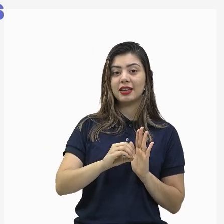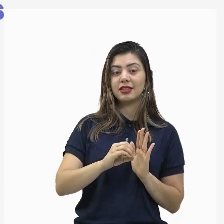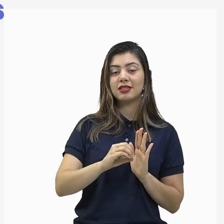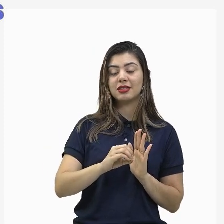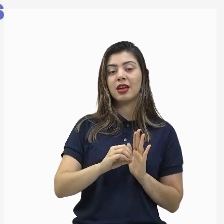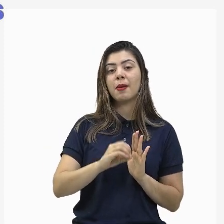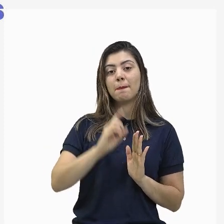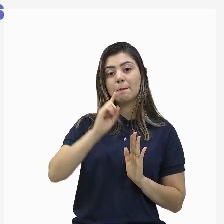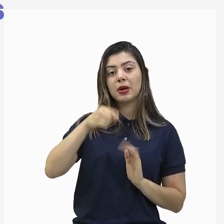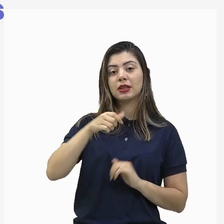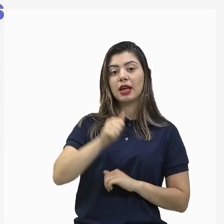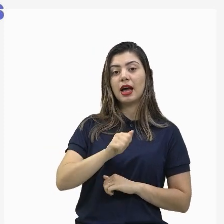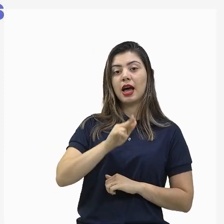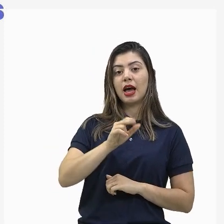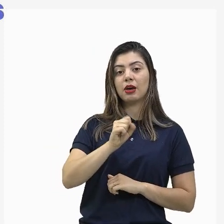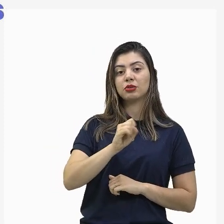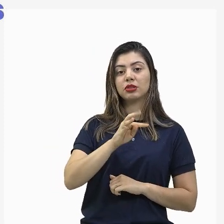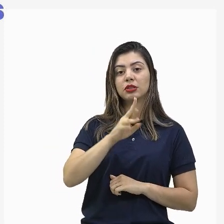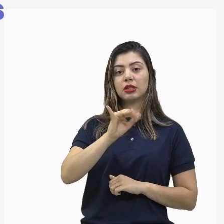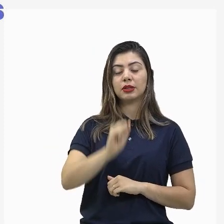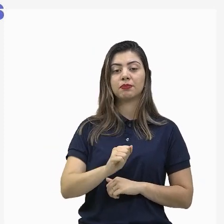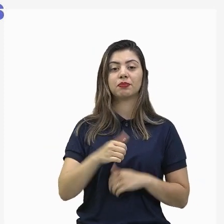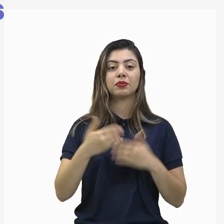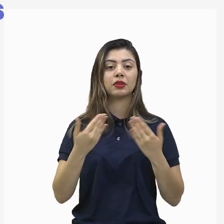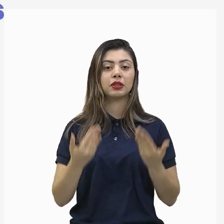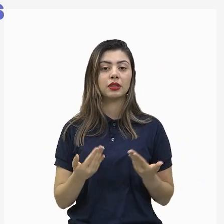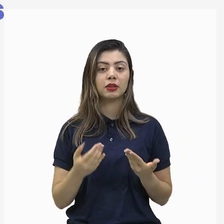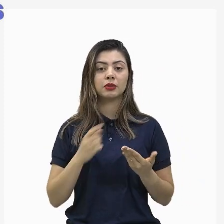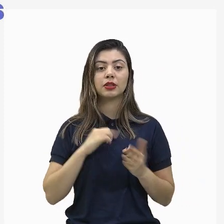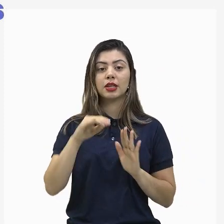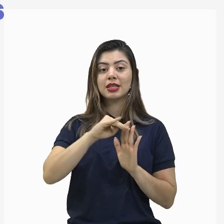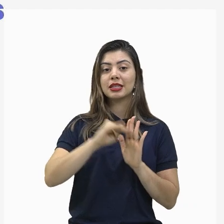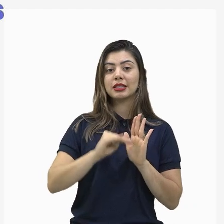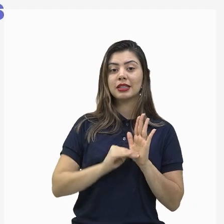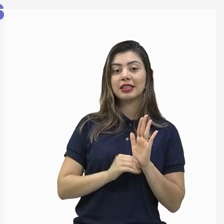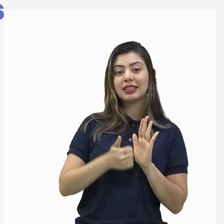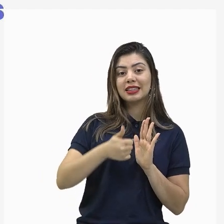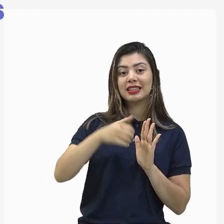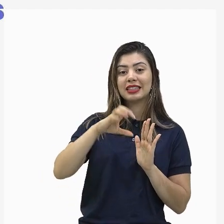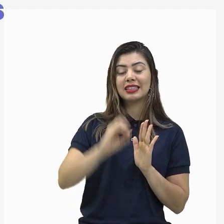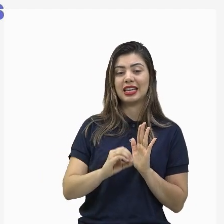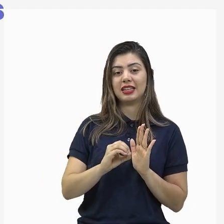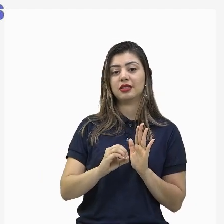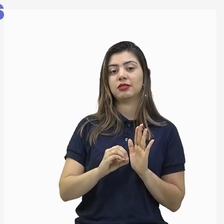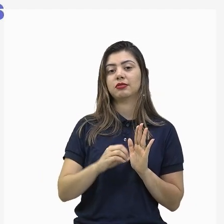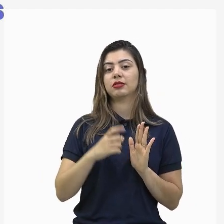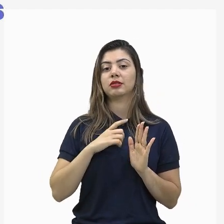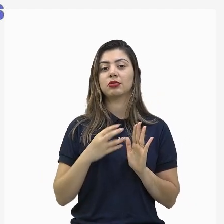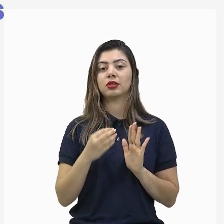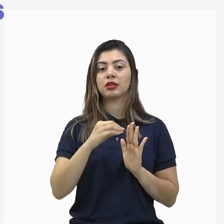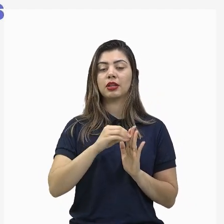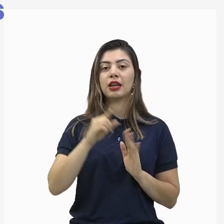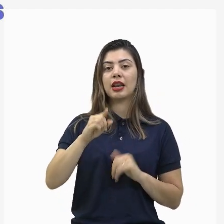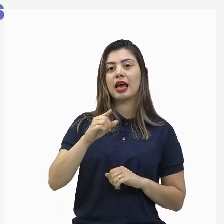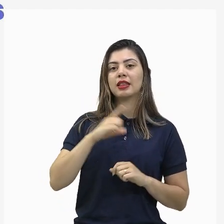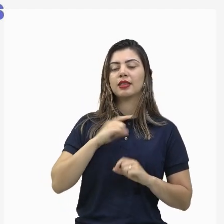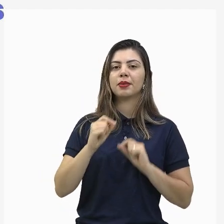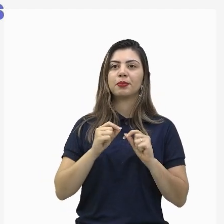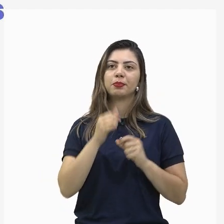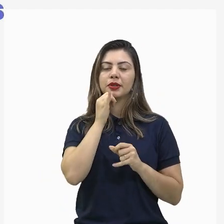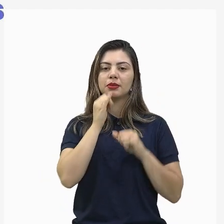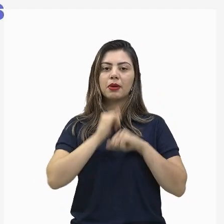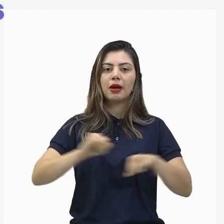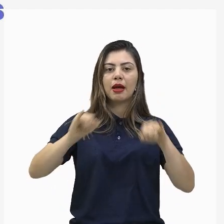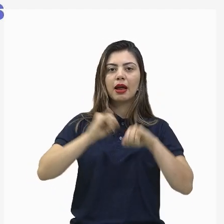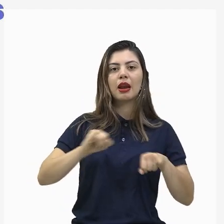Sérvia. Então nós temos um documento composto por 10 exigências humilhantes que incluía a censura à imprensa,